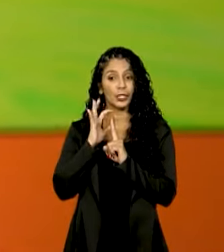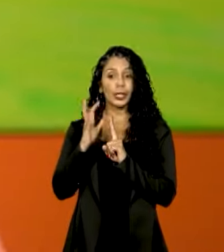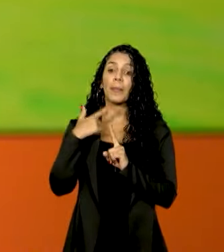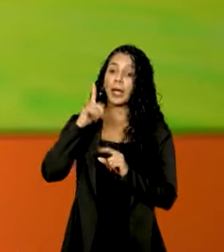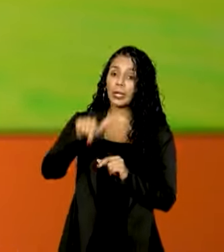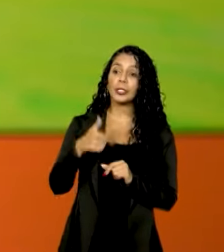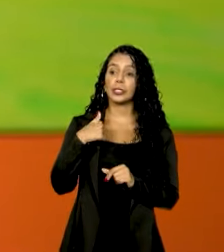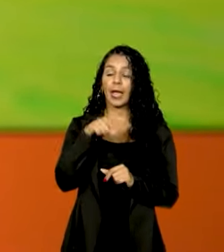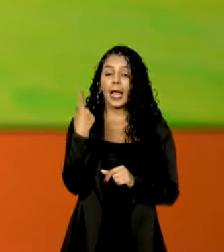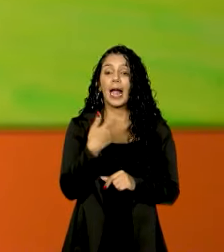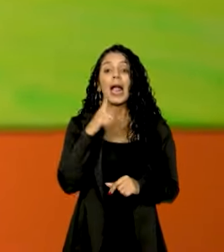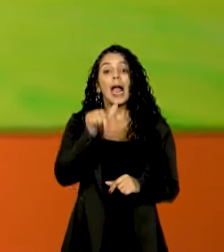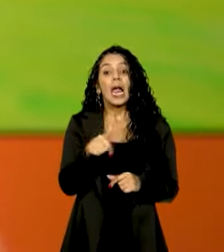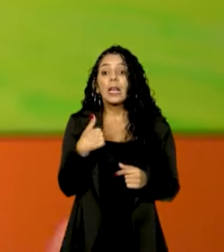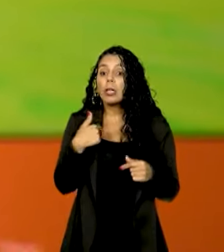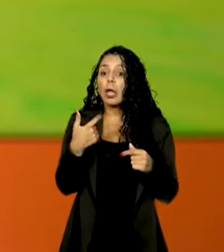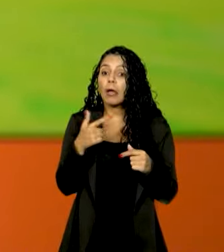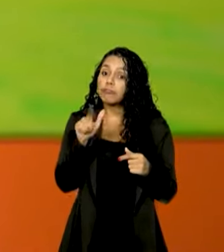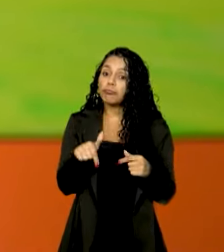ele é grande.